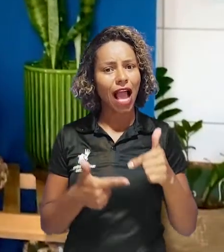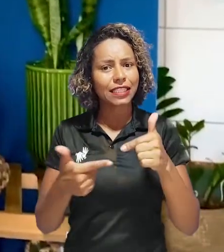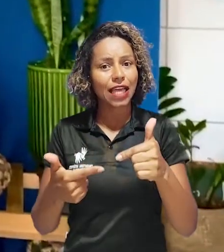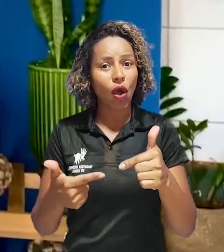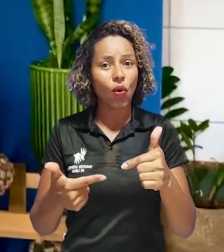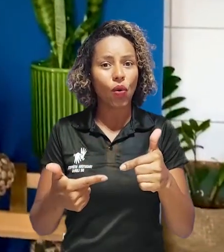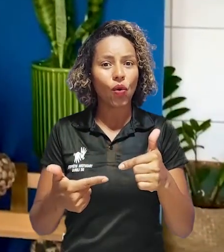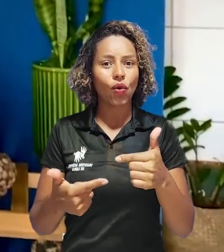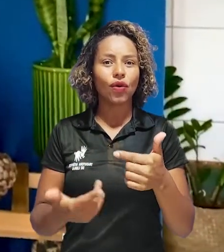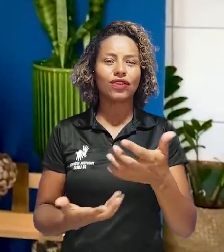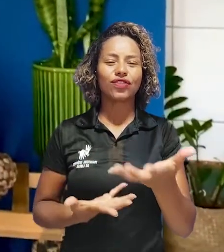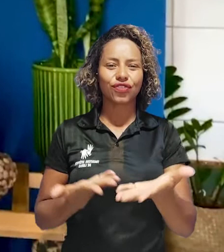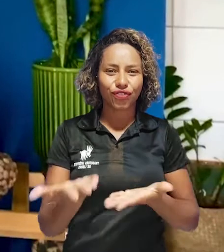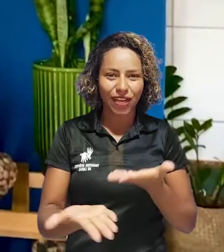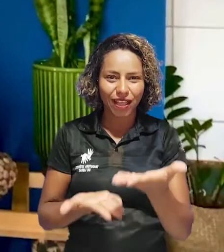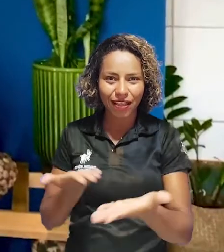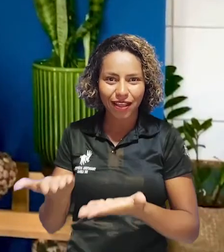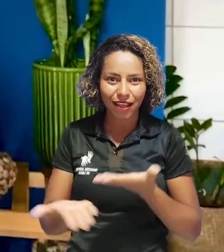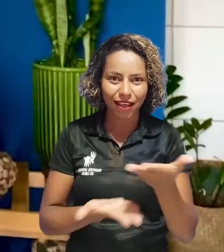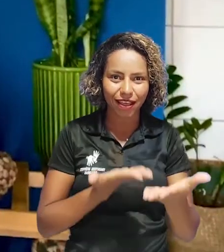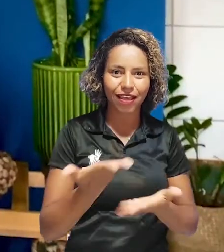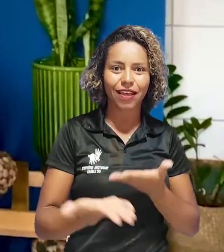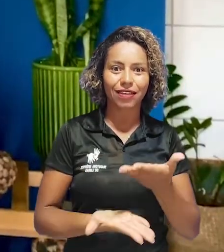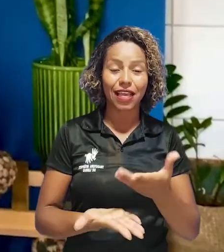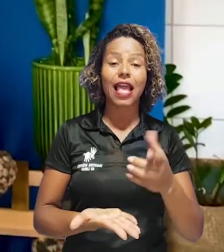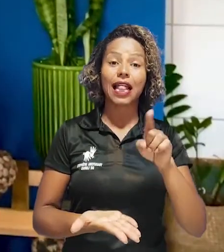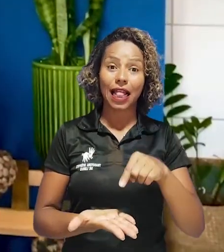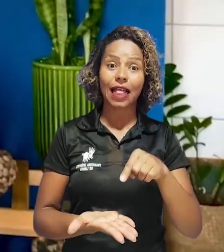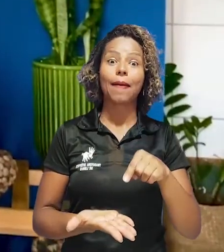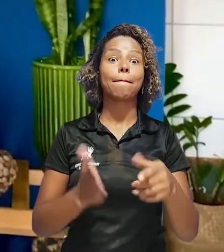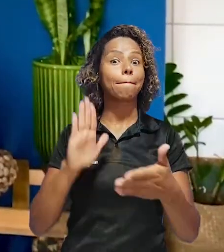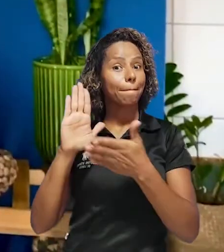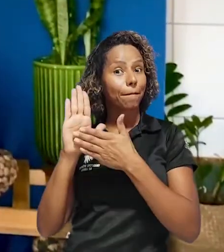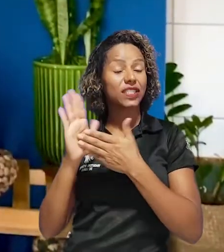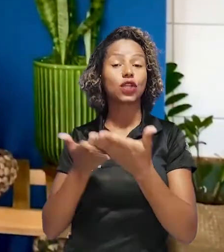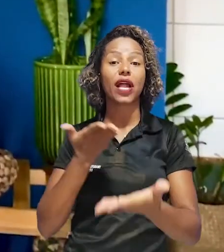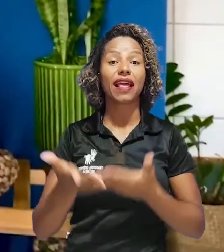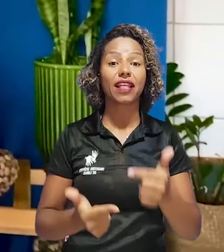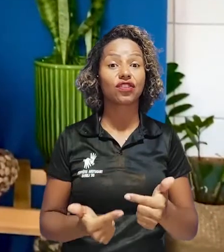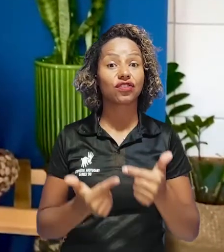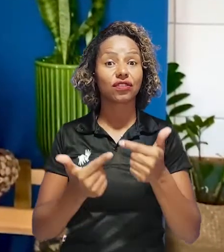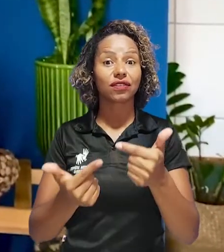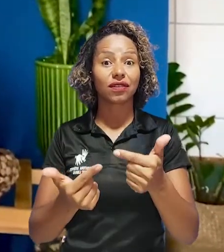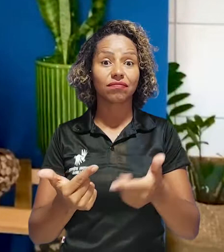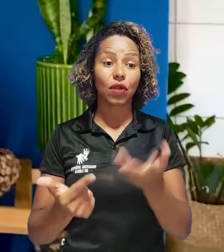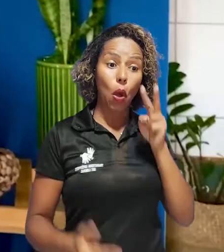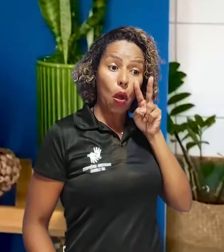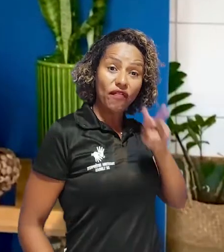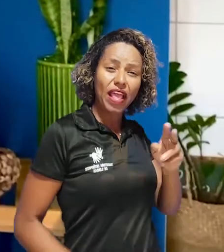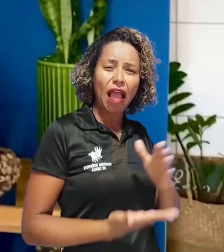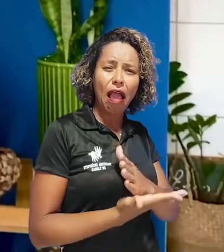destaca uma ação de solidariedade do campus Governador Valadares é que o projeto solidariedade em Ação está levantando